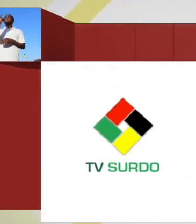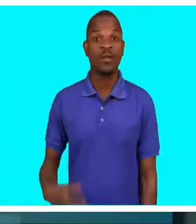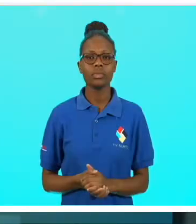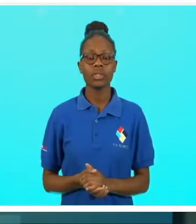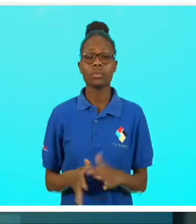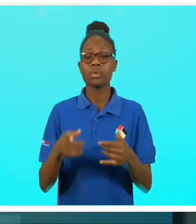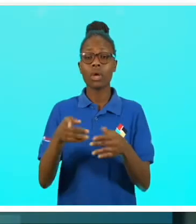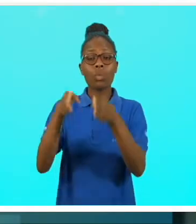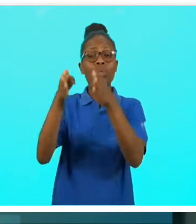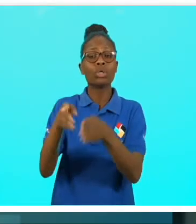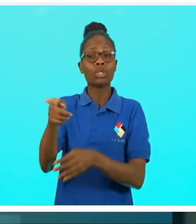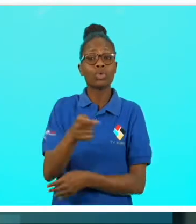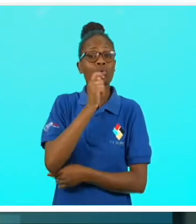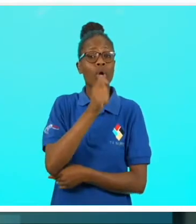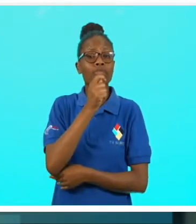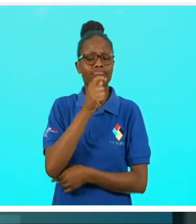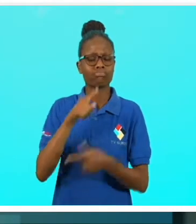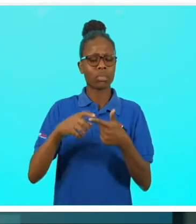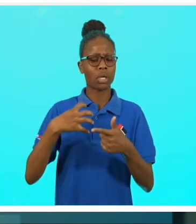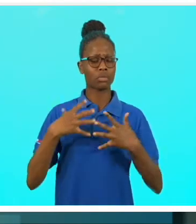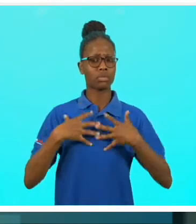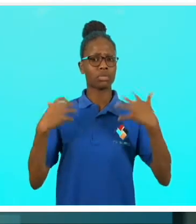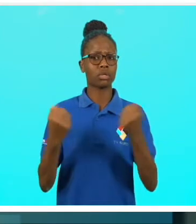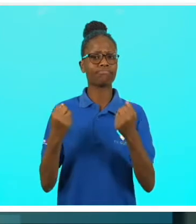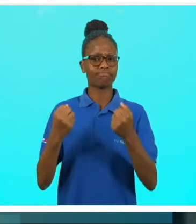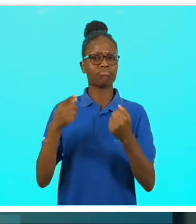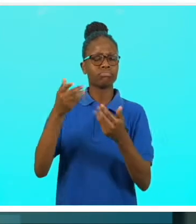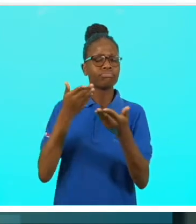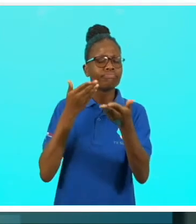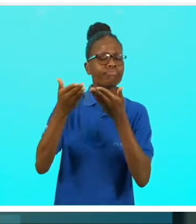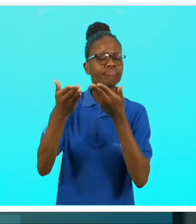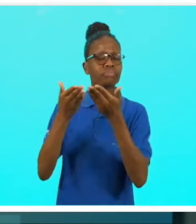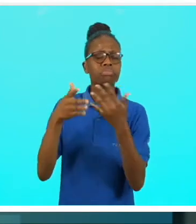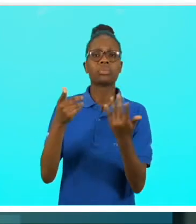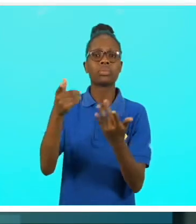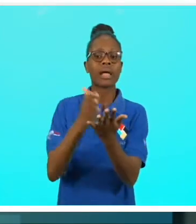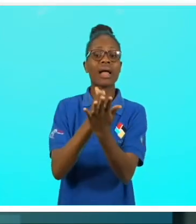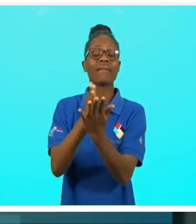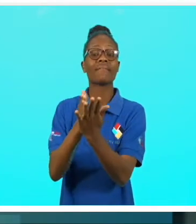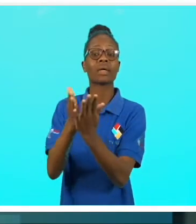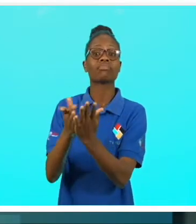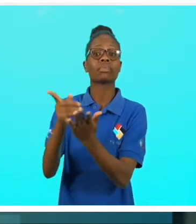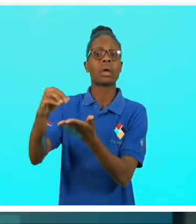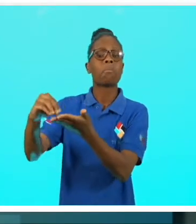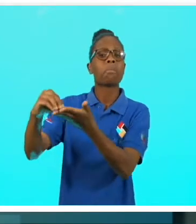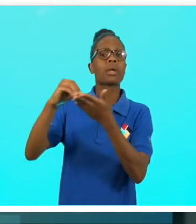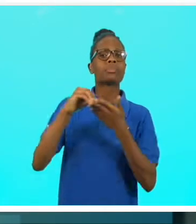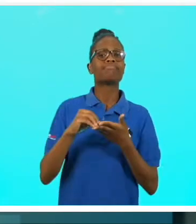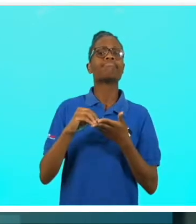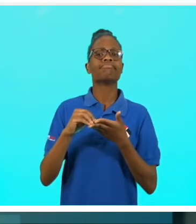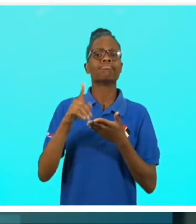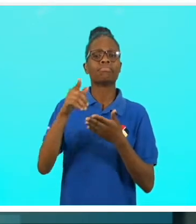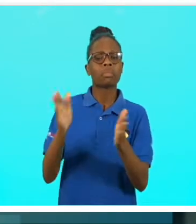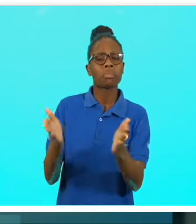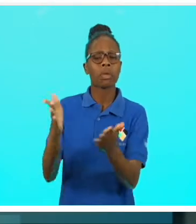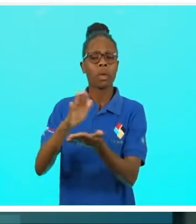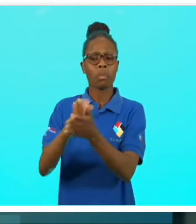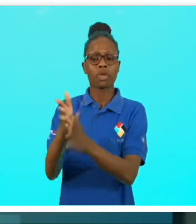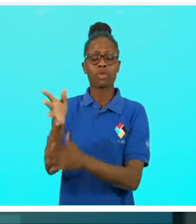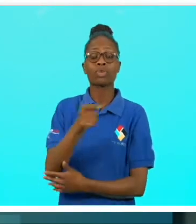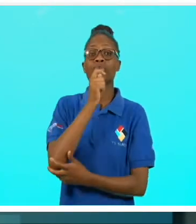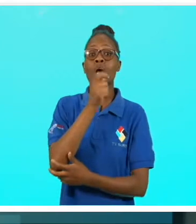Os profissionais da comunicação social e Ministério da Saúde reuniram-se para encontrar formas de facilitar o